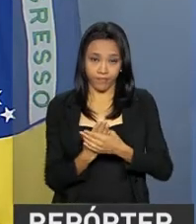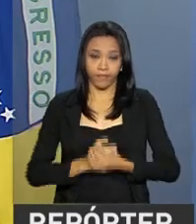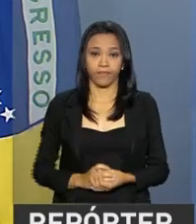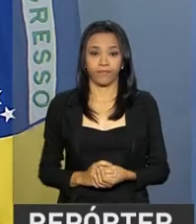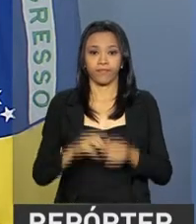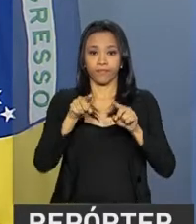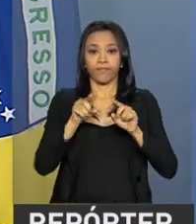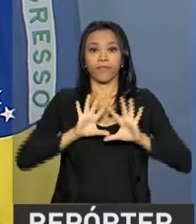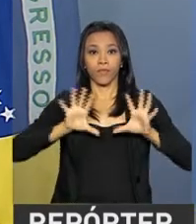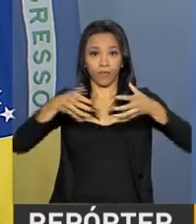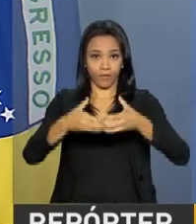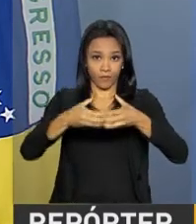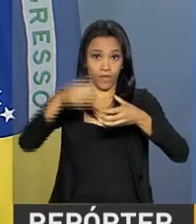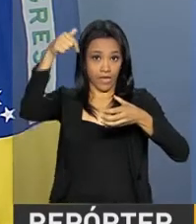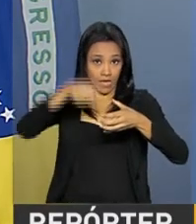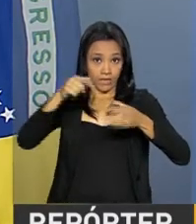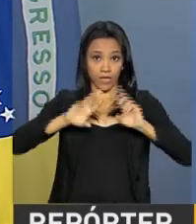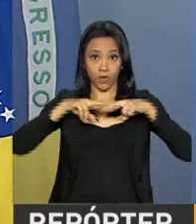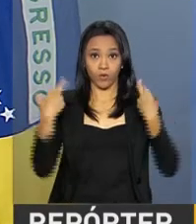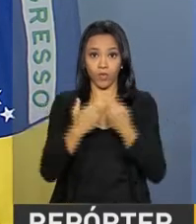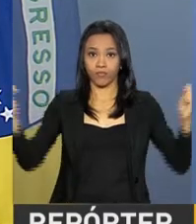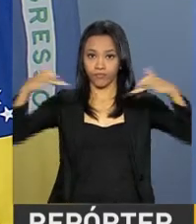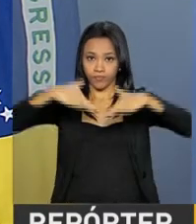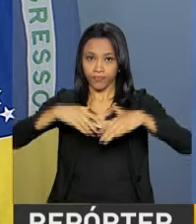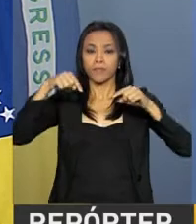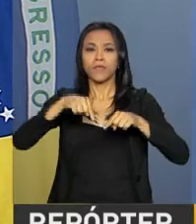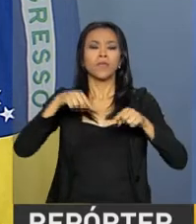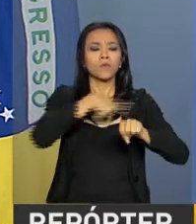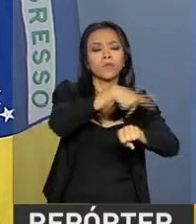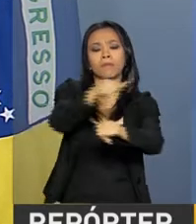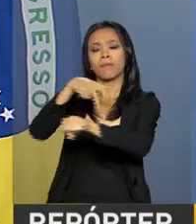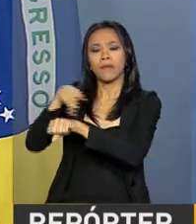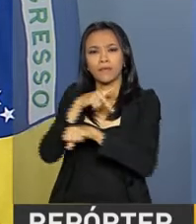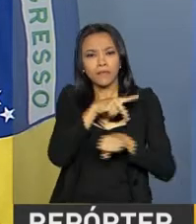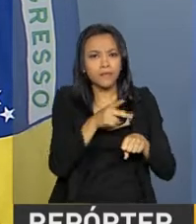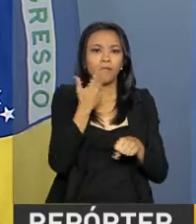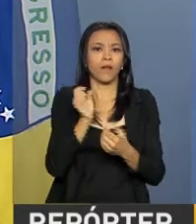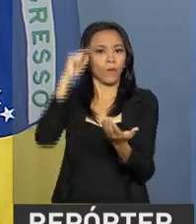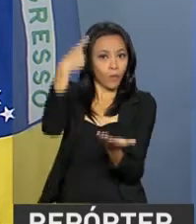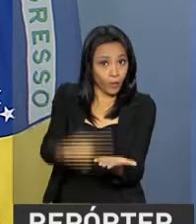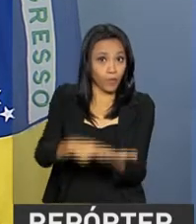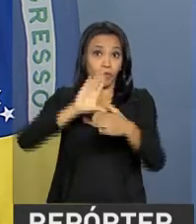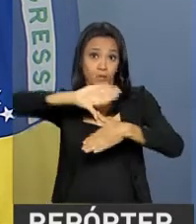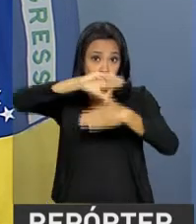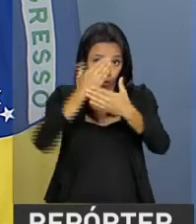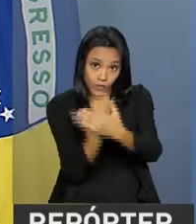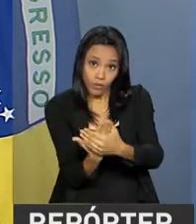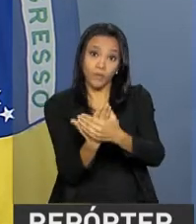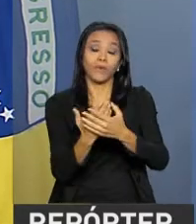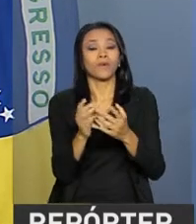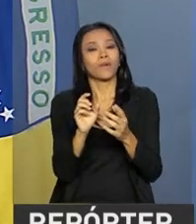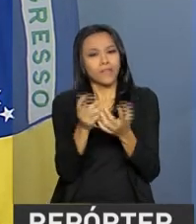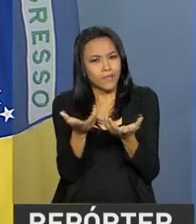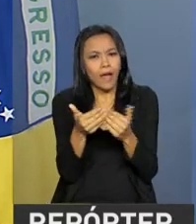A cúpula de Brasília será uma oportunidade valiosa para os países reafirmarem um compromisso com o Mercosul mais aberto e